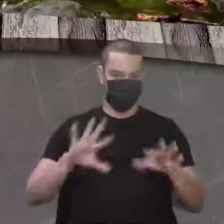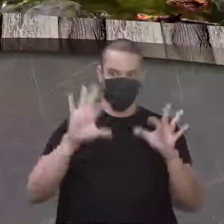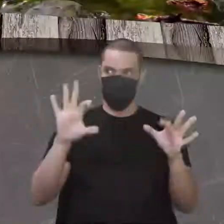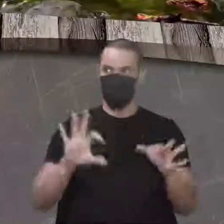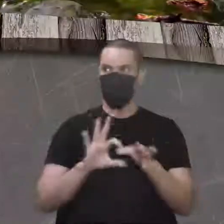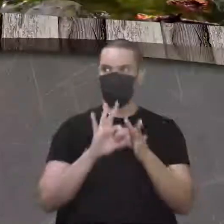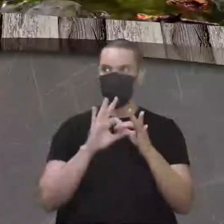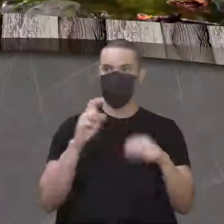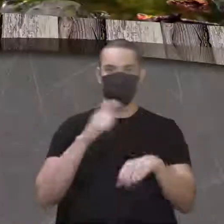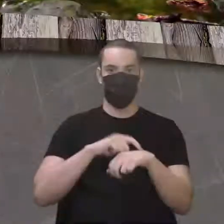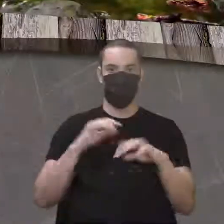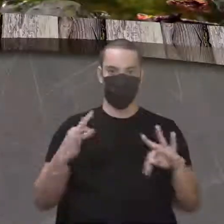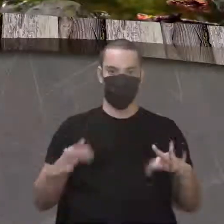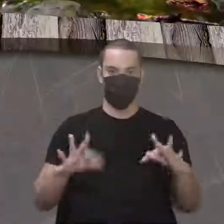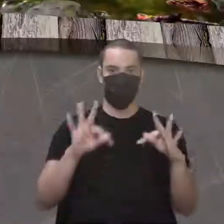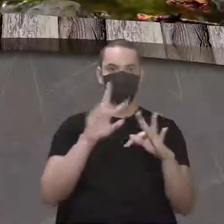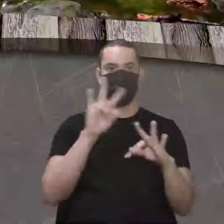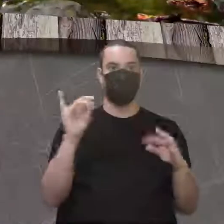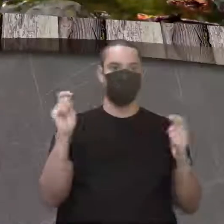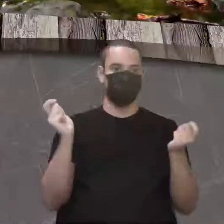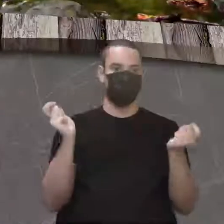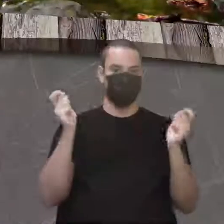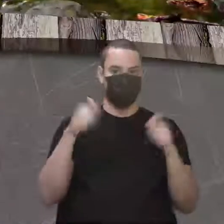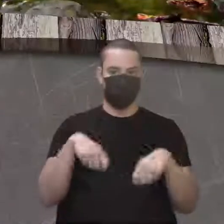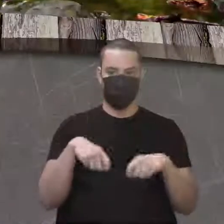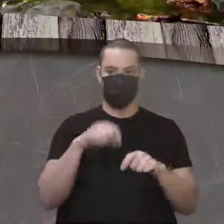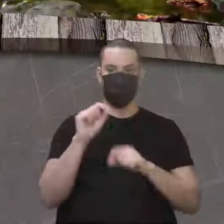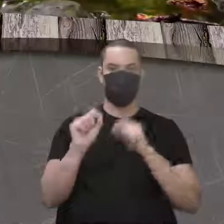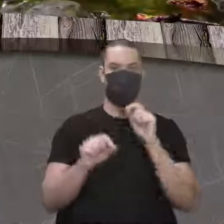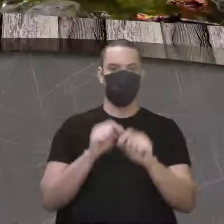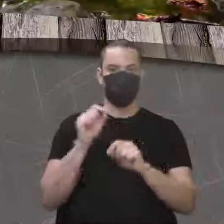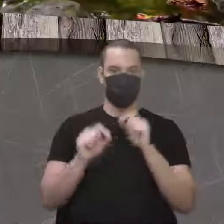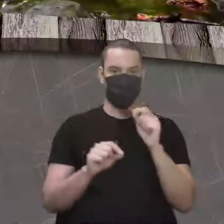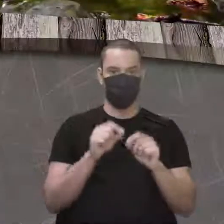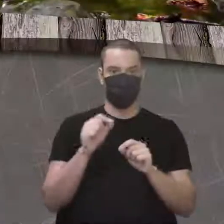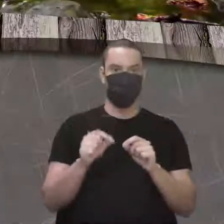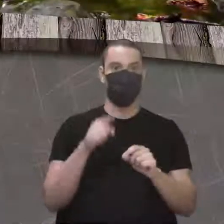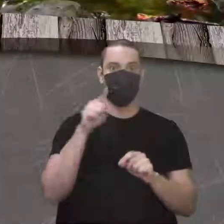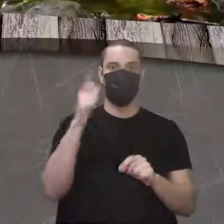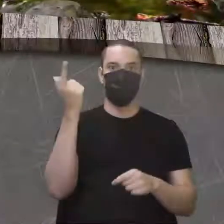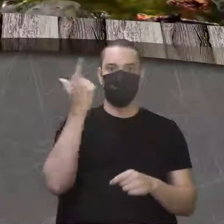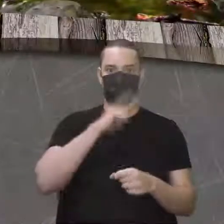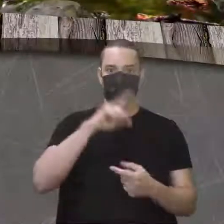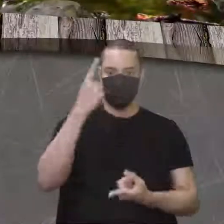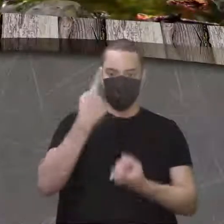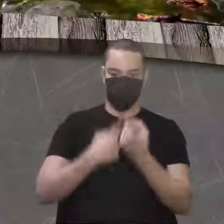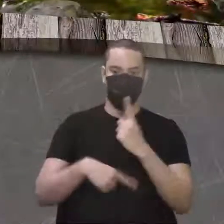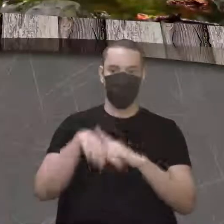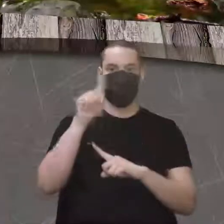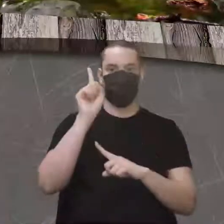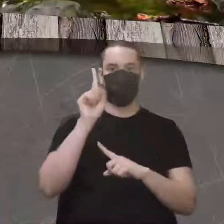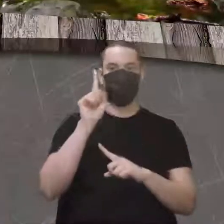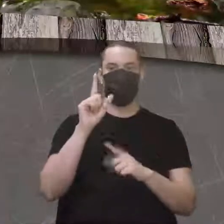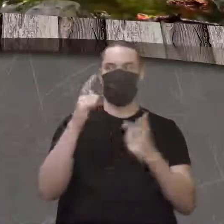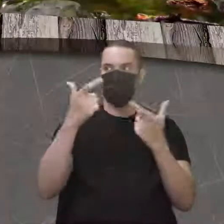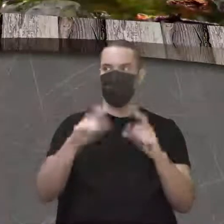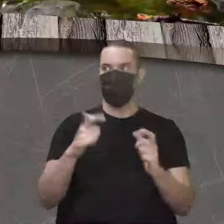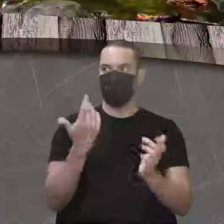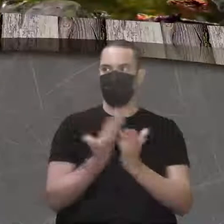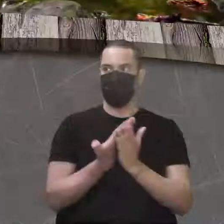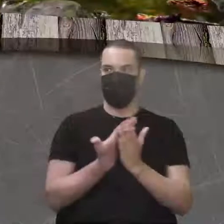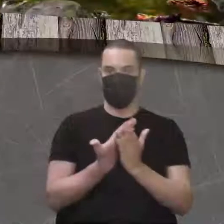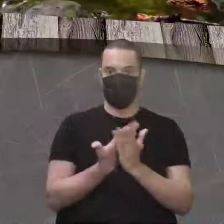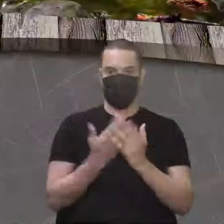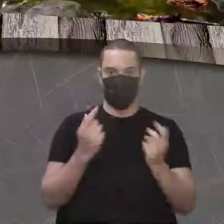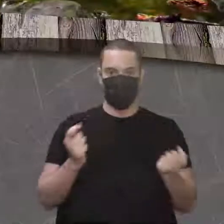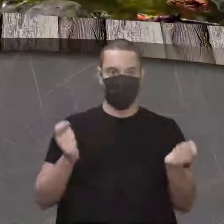essas biotecnologias vão permitir, então, que você avance nos estudos que vão